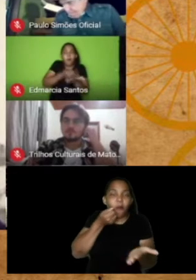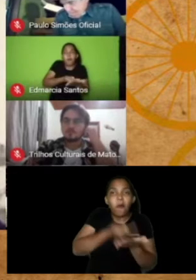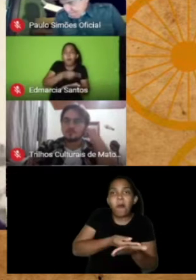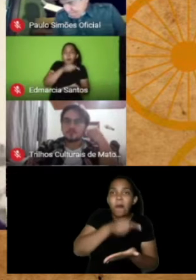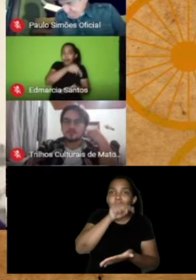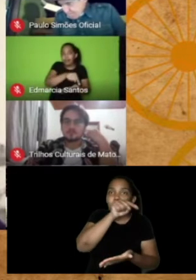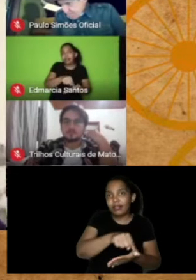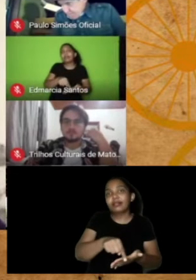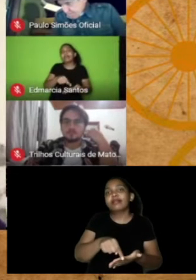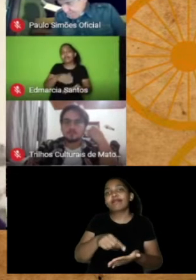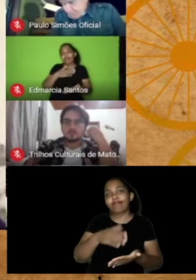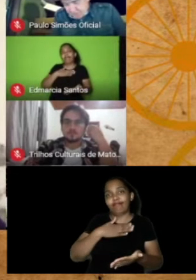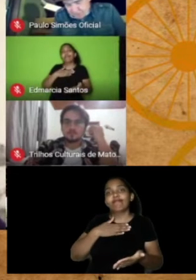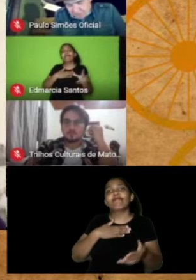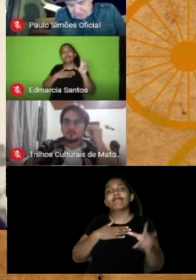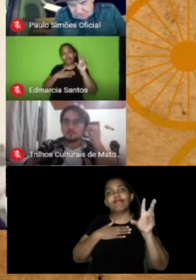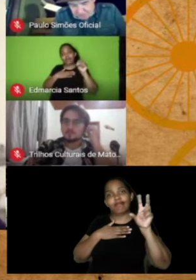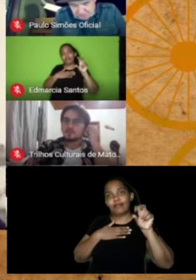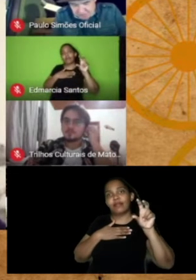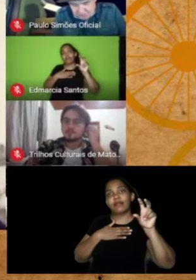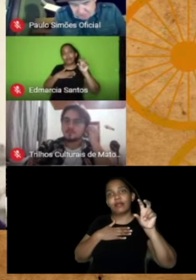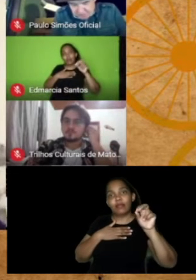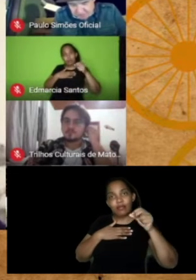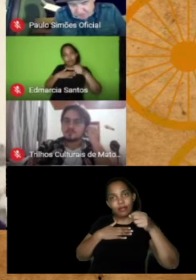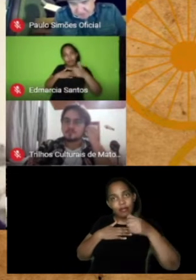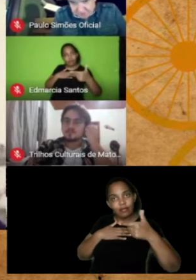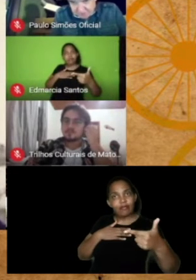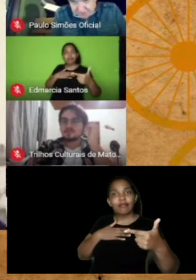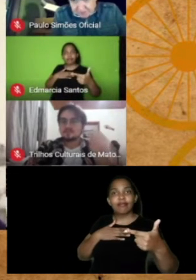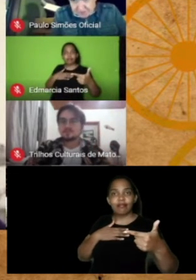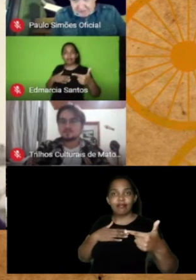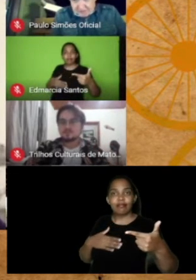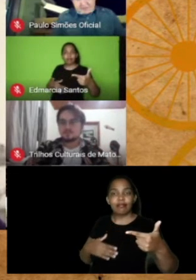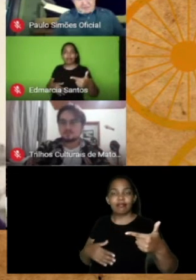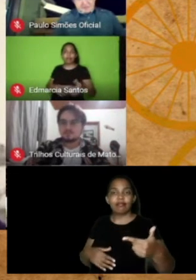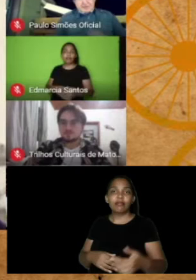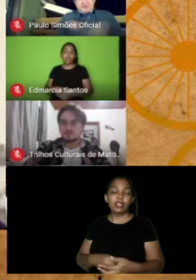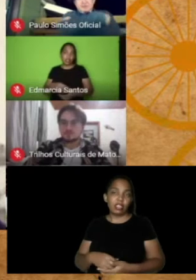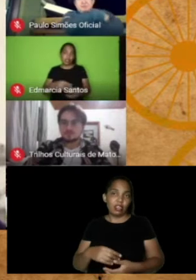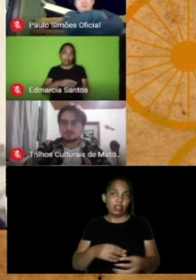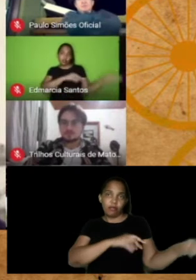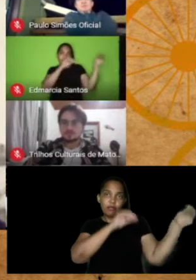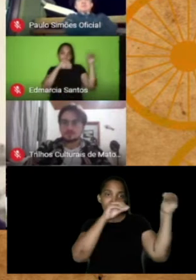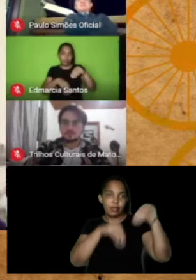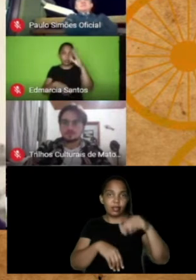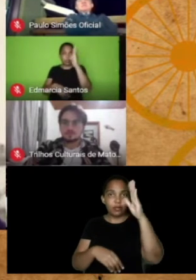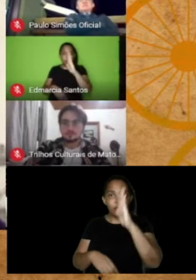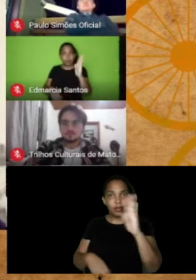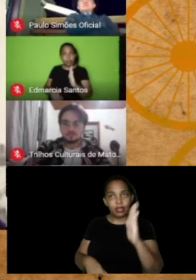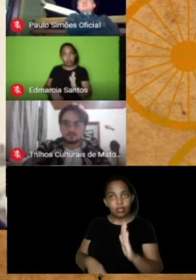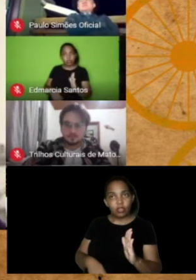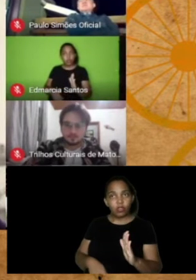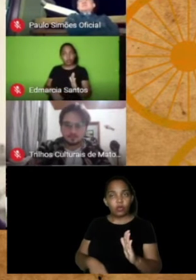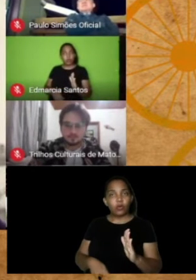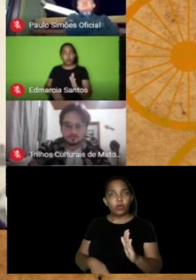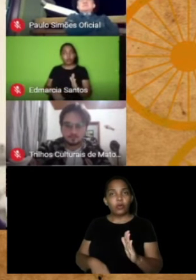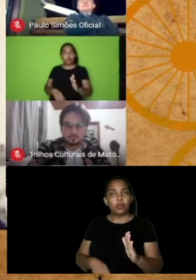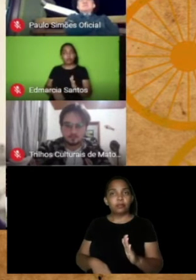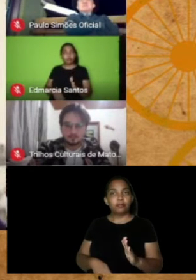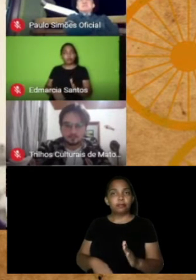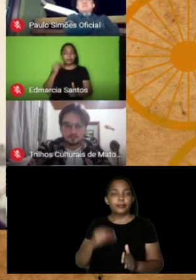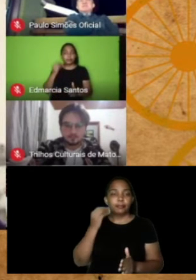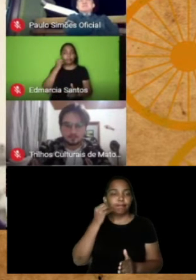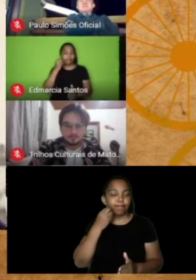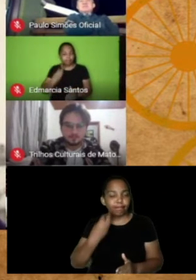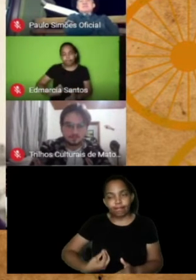Falcão era do meu bisavô, que veio para o Brasil para tentar uma nova vida e veio com toda a família e